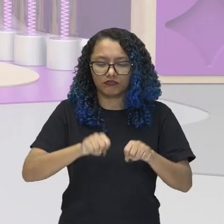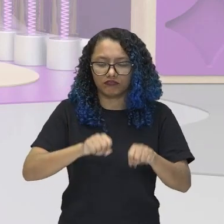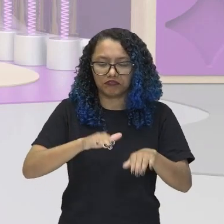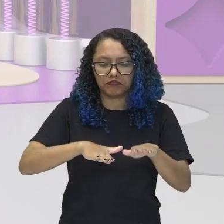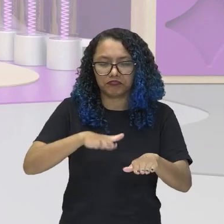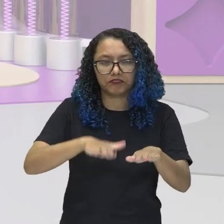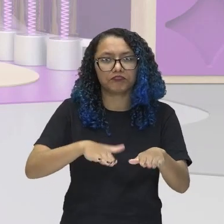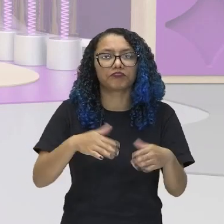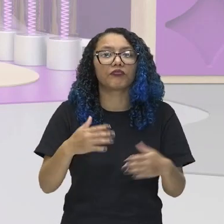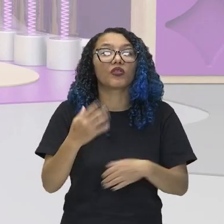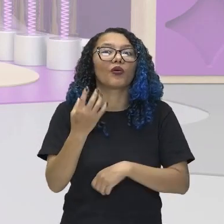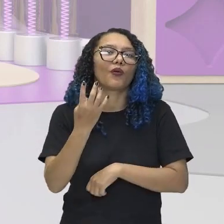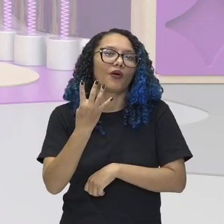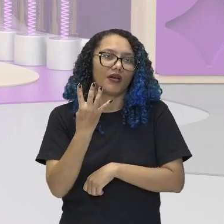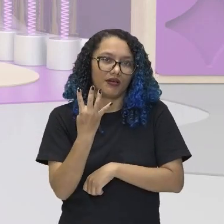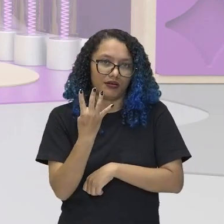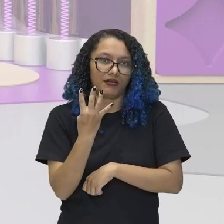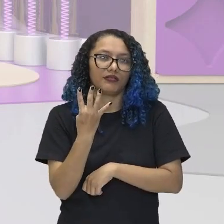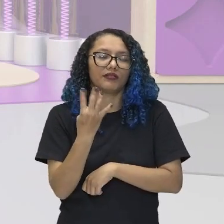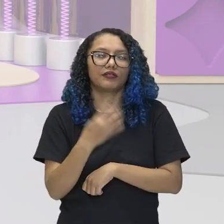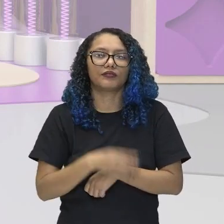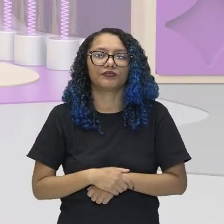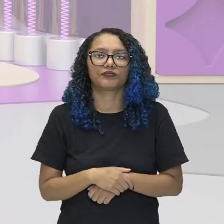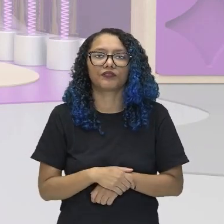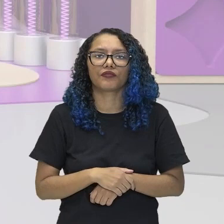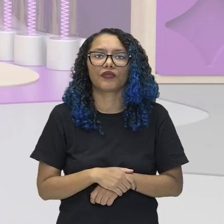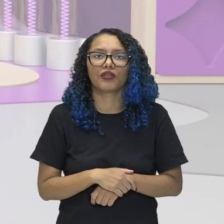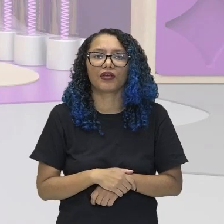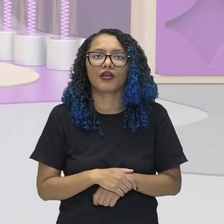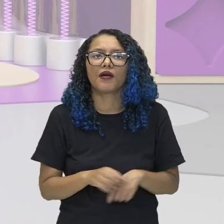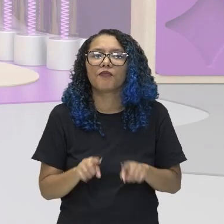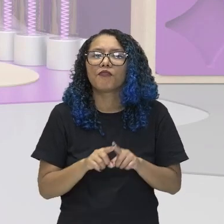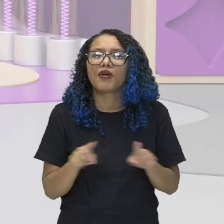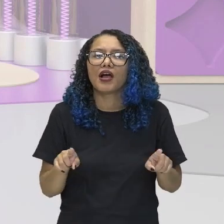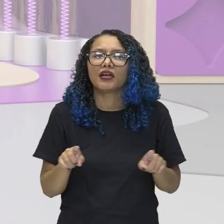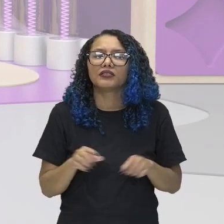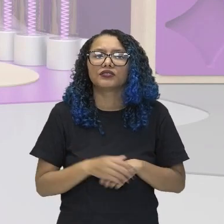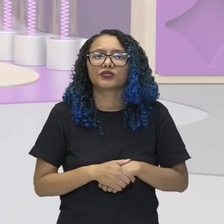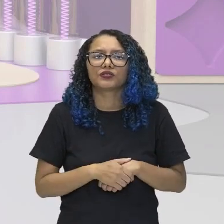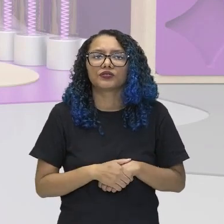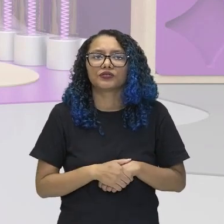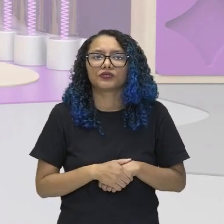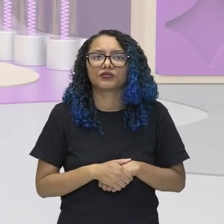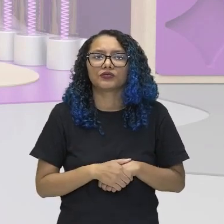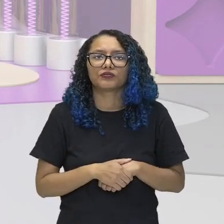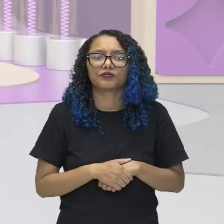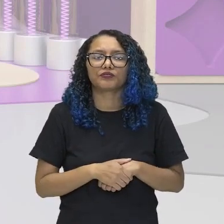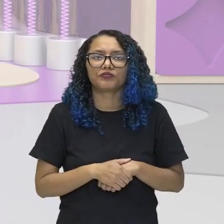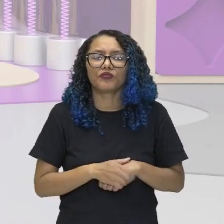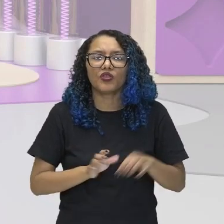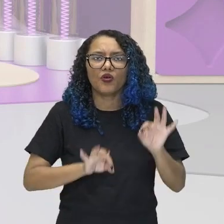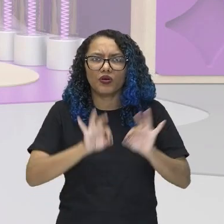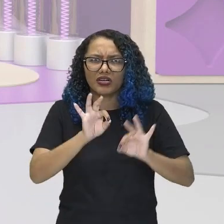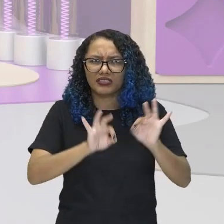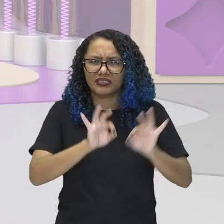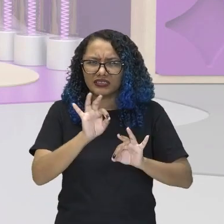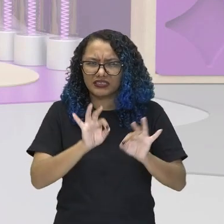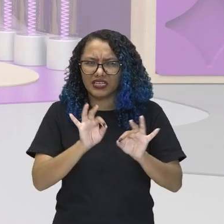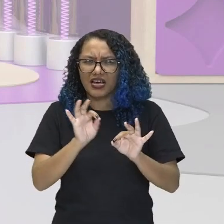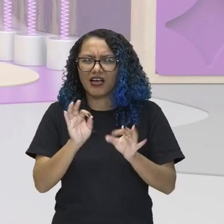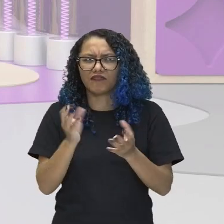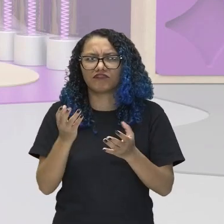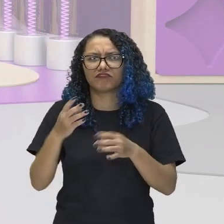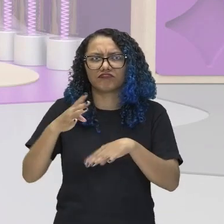inferiores. Aí você poderia estar perguntando, mas como é que eu posso estruturar isso através da linguagem da